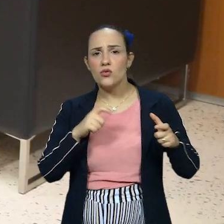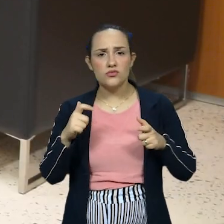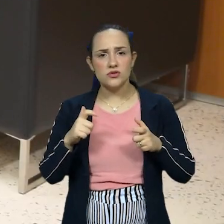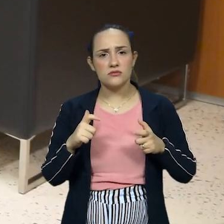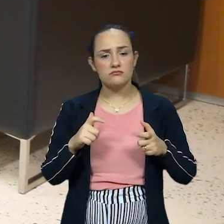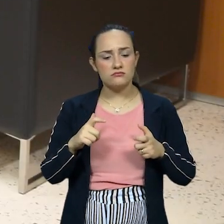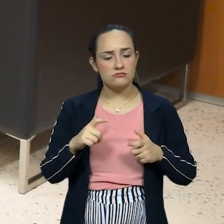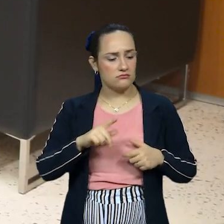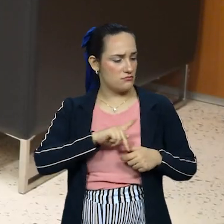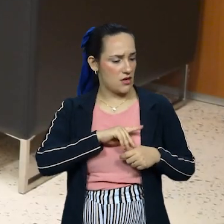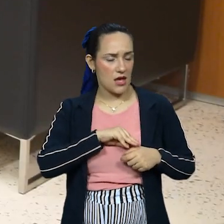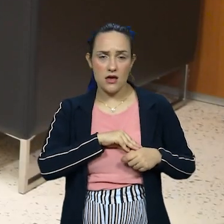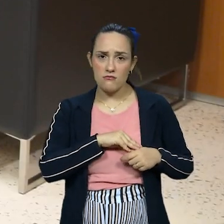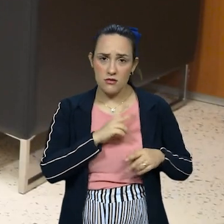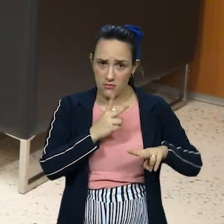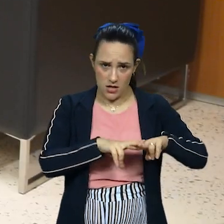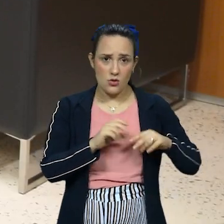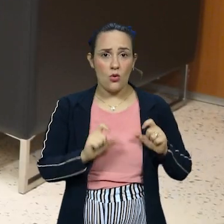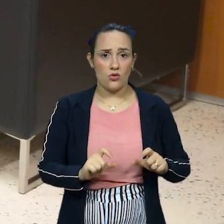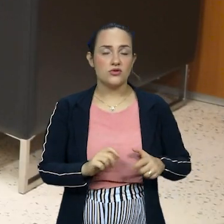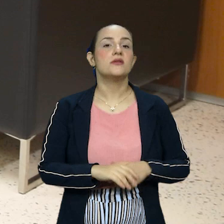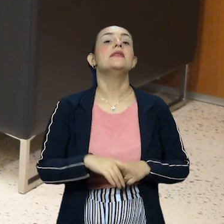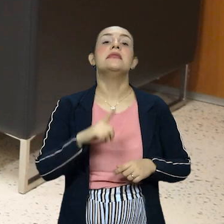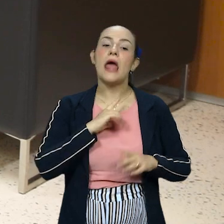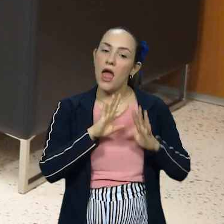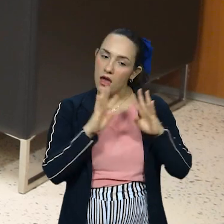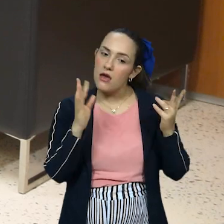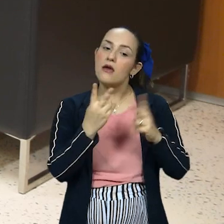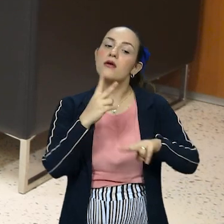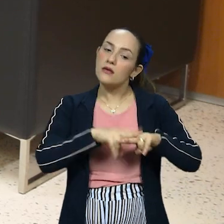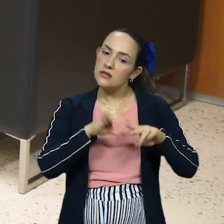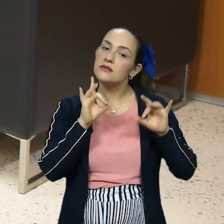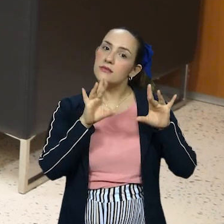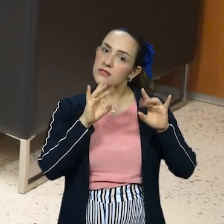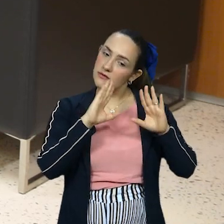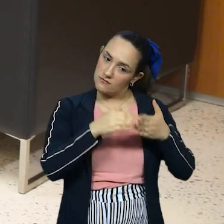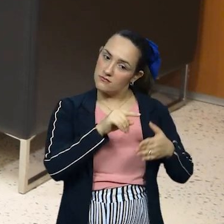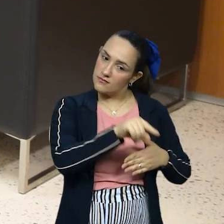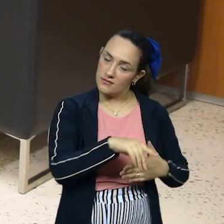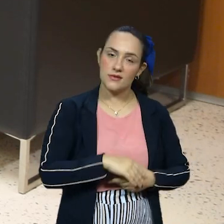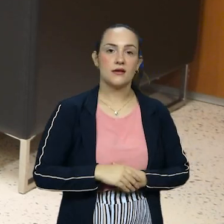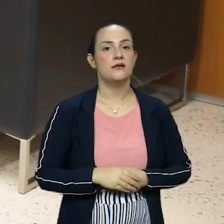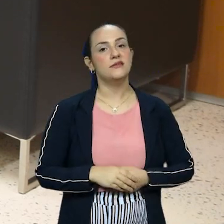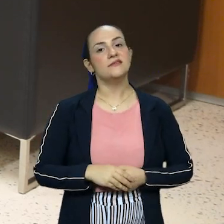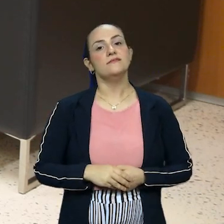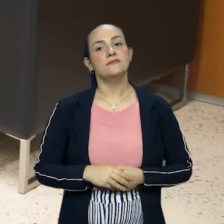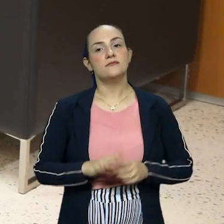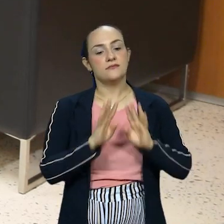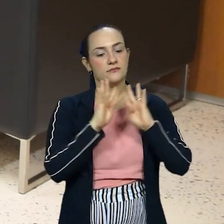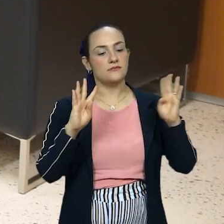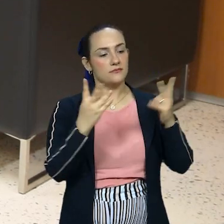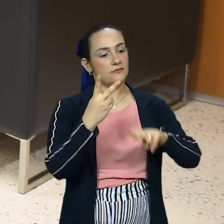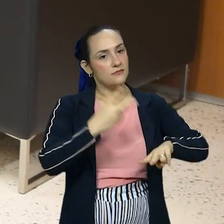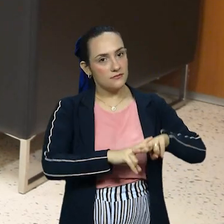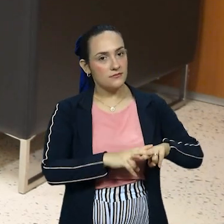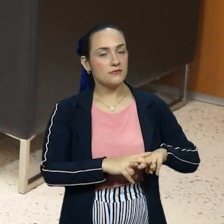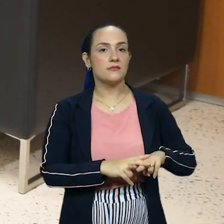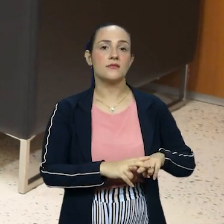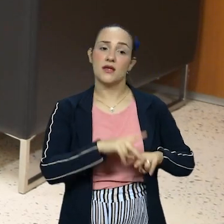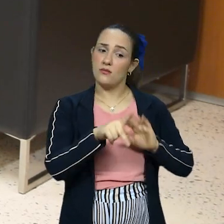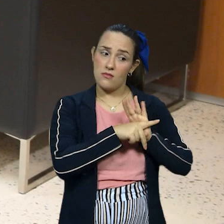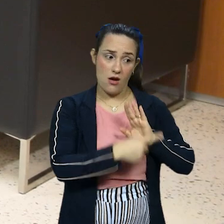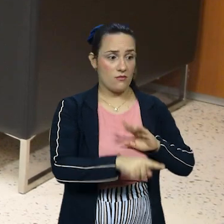militares cumprem pena? A Justiça Militar Estadual, ela possui o Presídio Militar Estadual, né? O Presídio